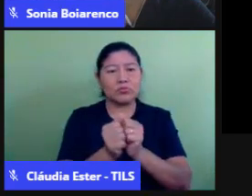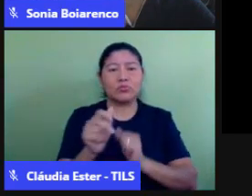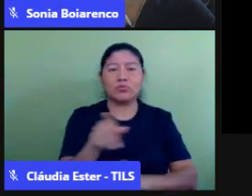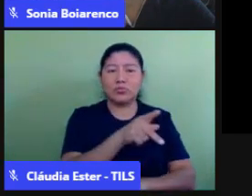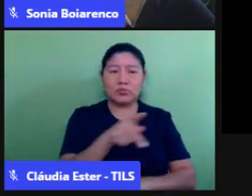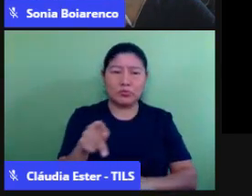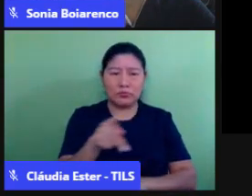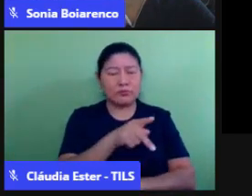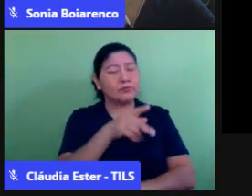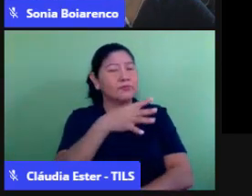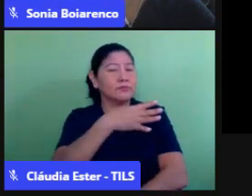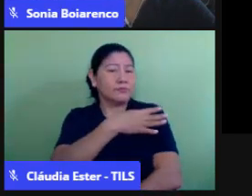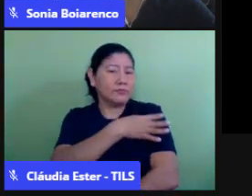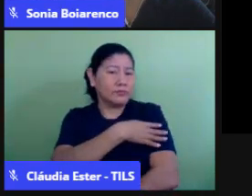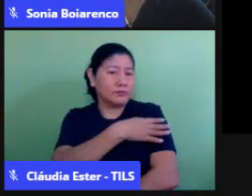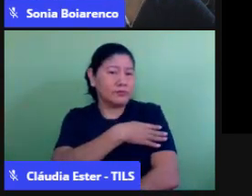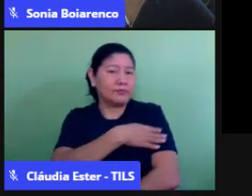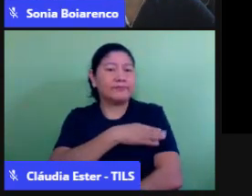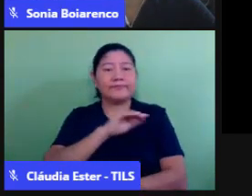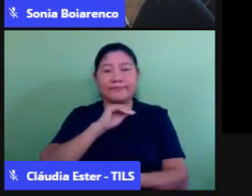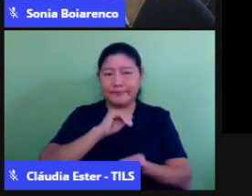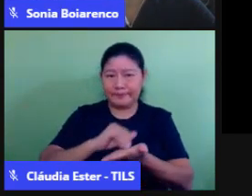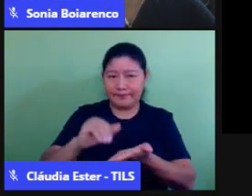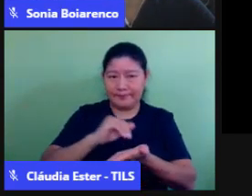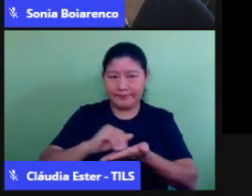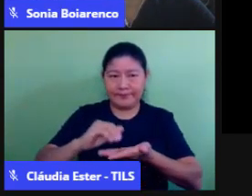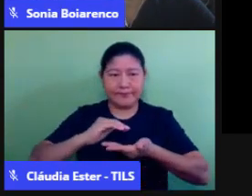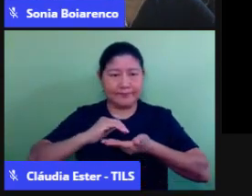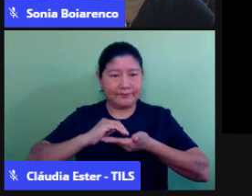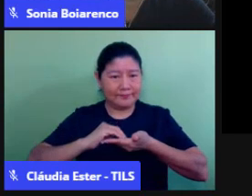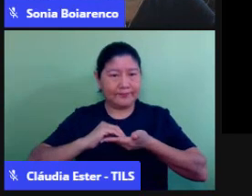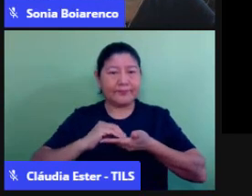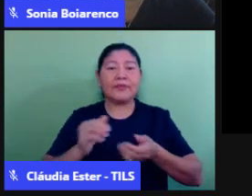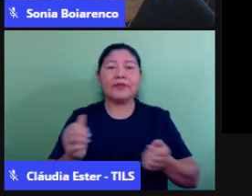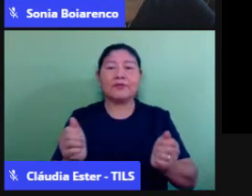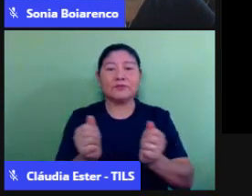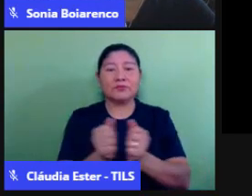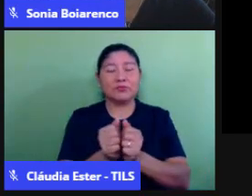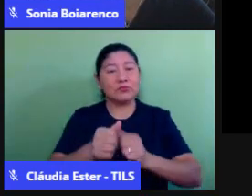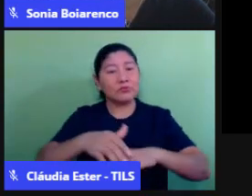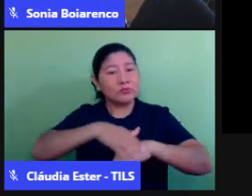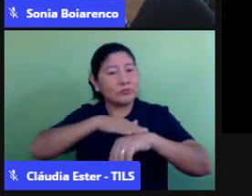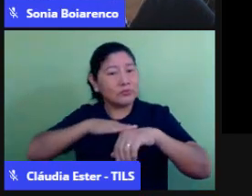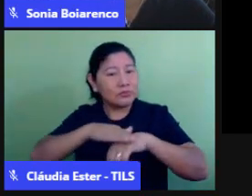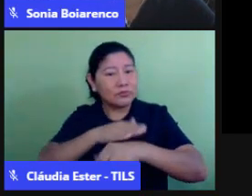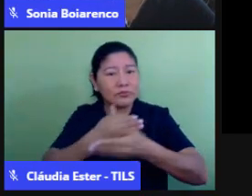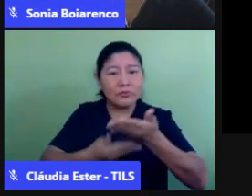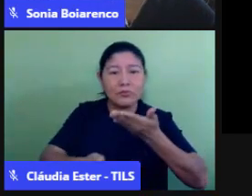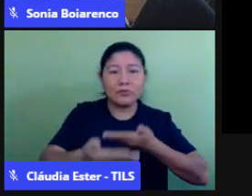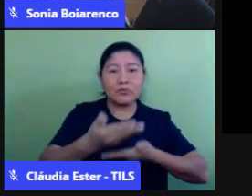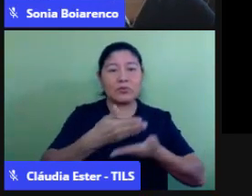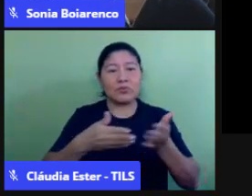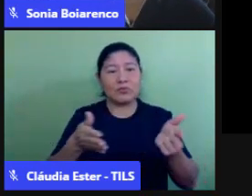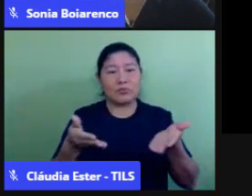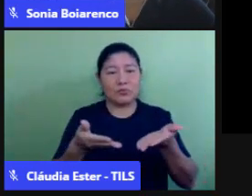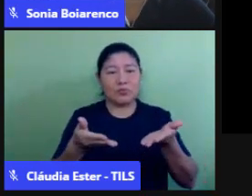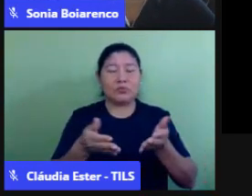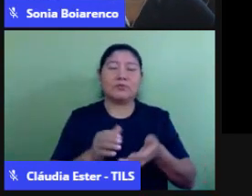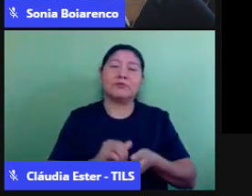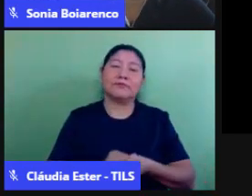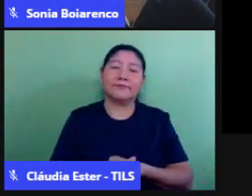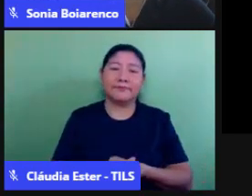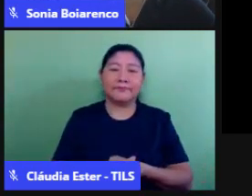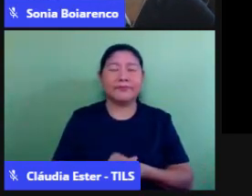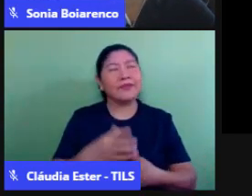quartos anos, da REME, a quem essa fala se destina. Então,